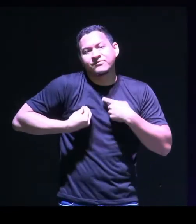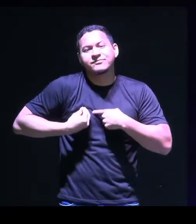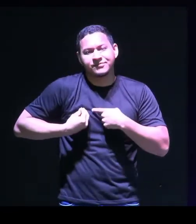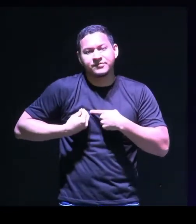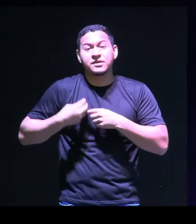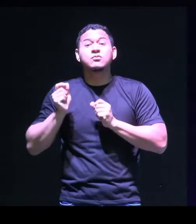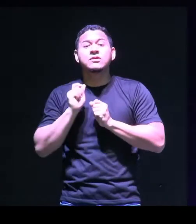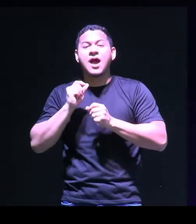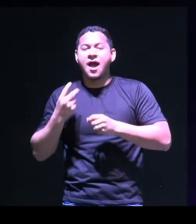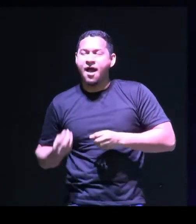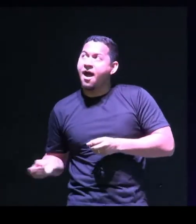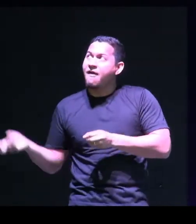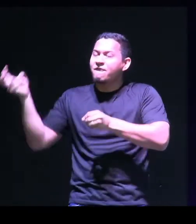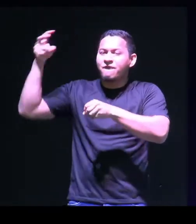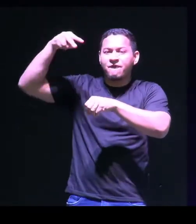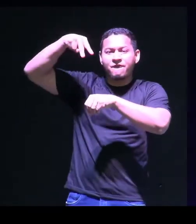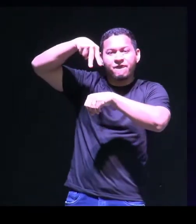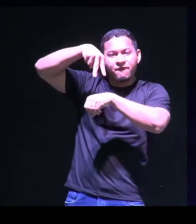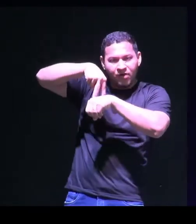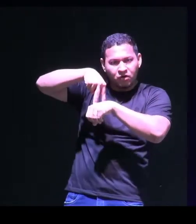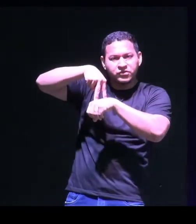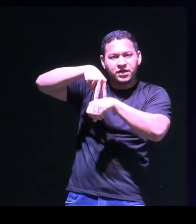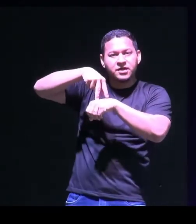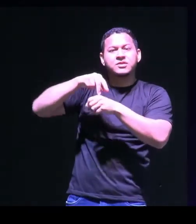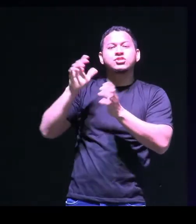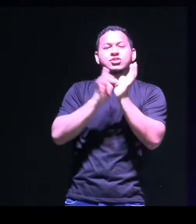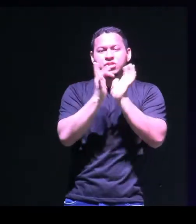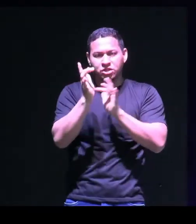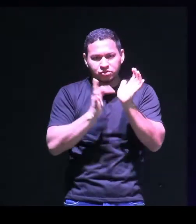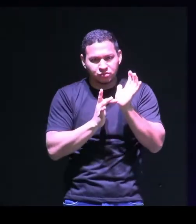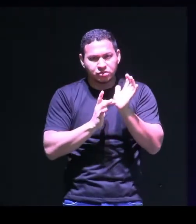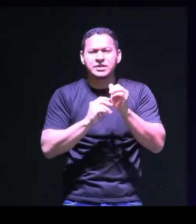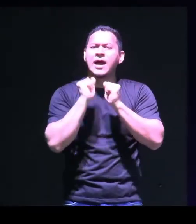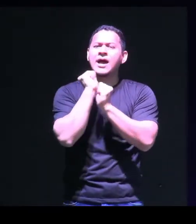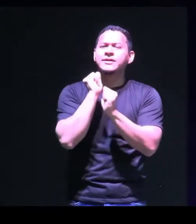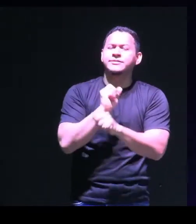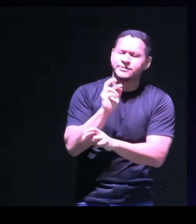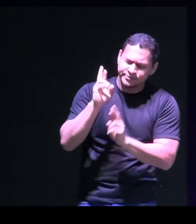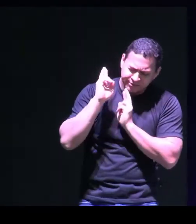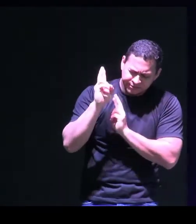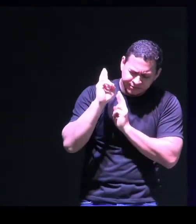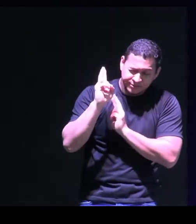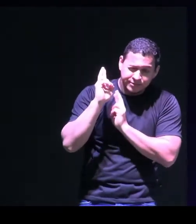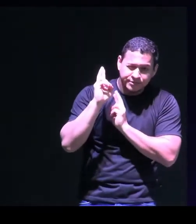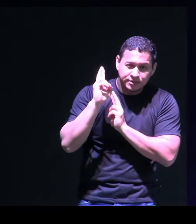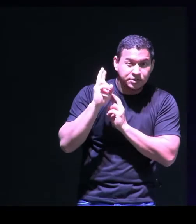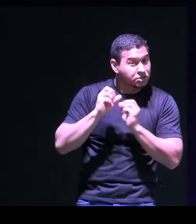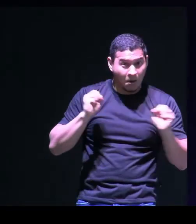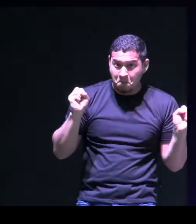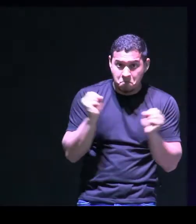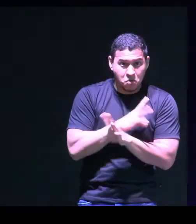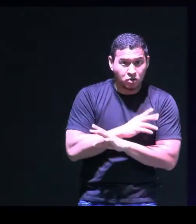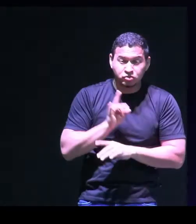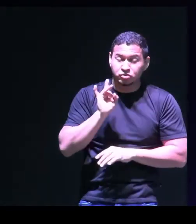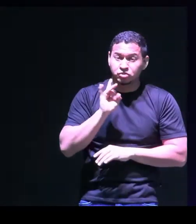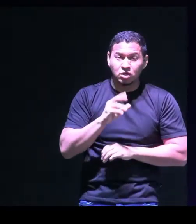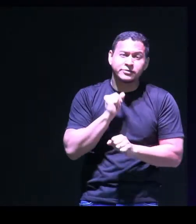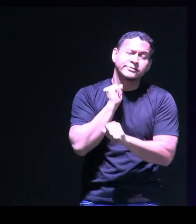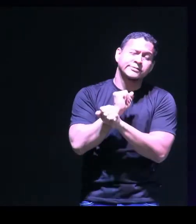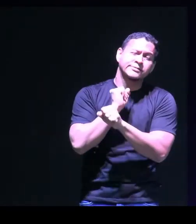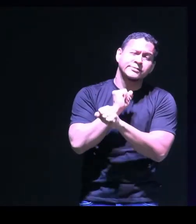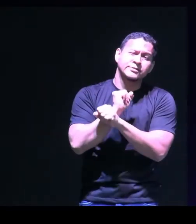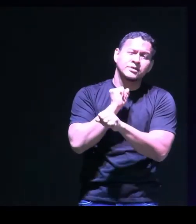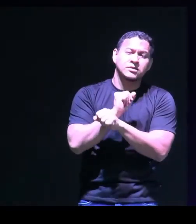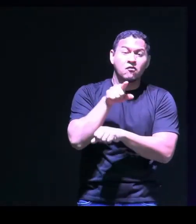a vinda. Está esperando a volta de Jesus, está esperando, preparado para aquele momento, implica em você estar